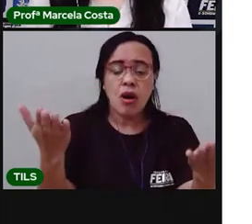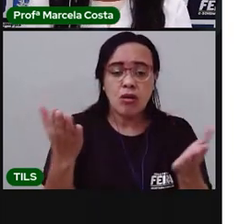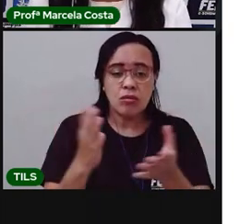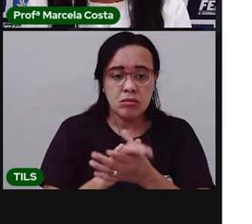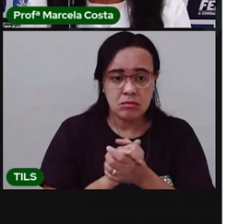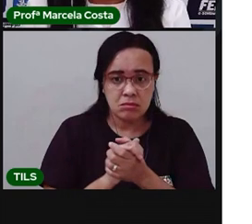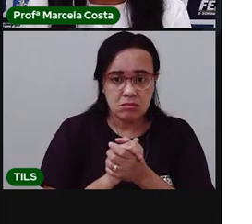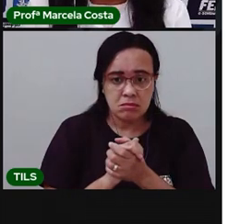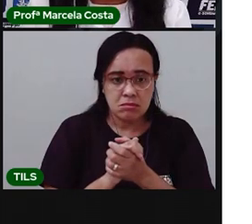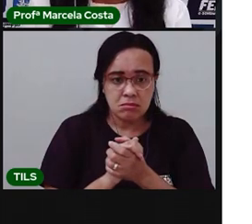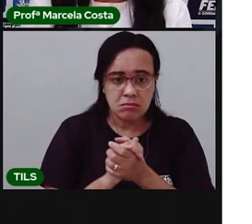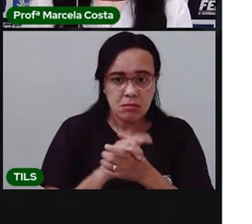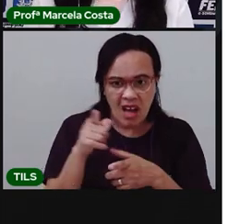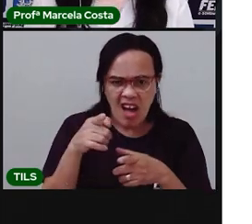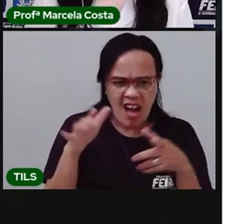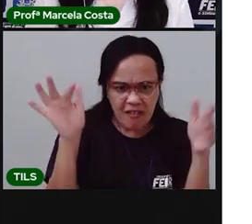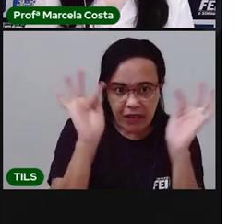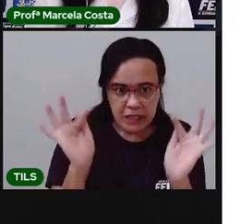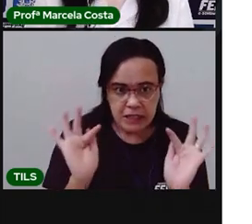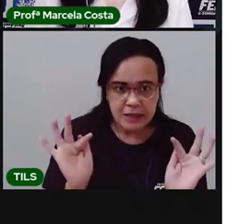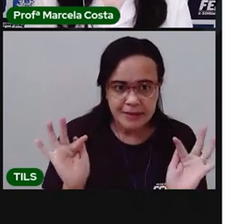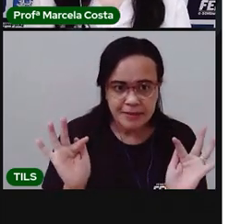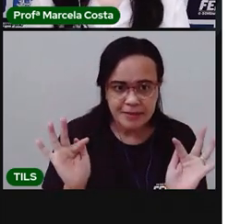Ela está expressando felicidade?